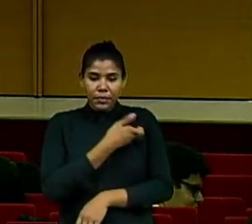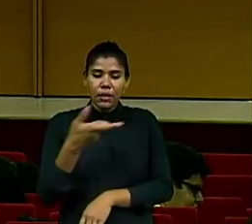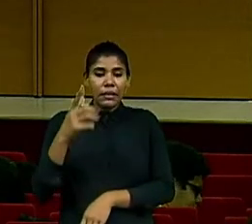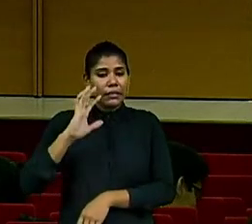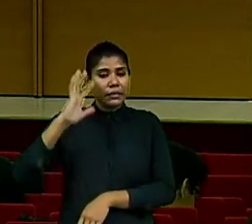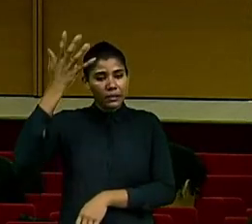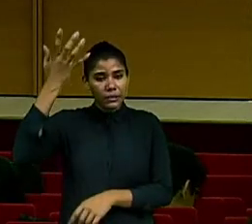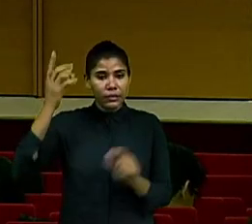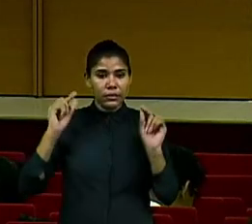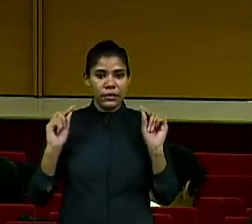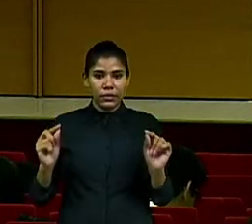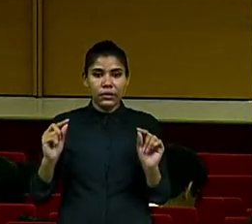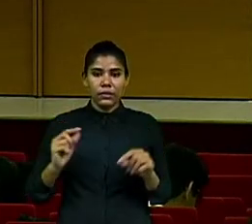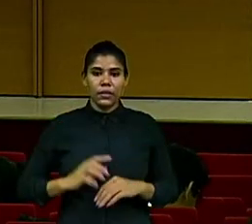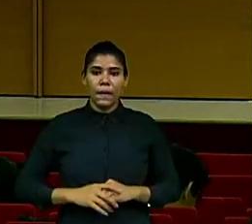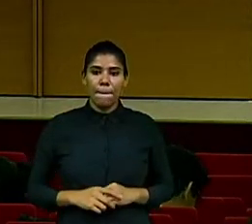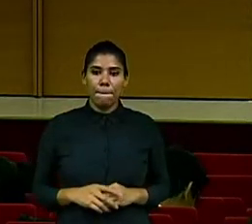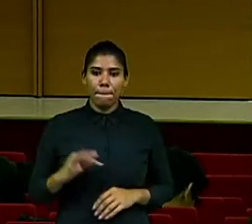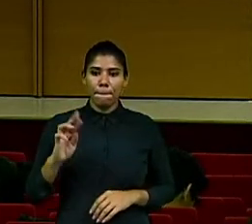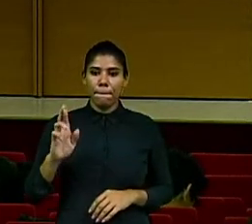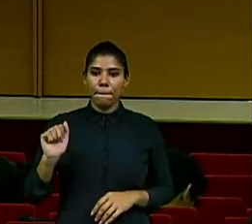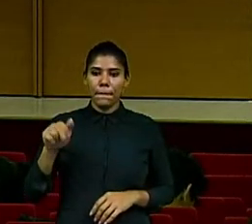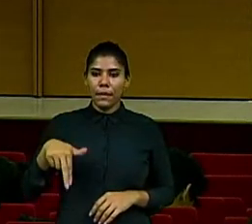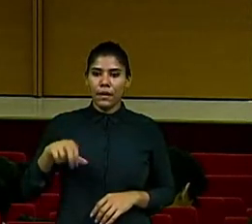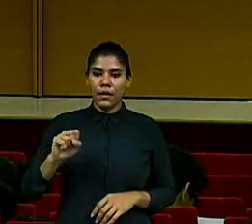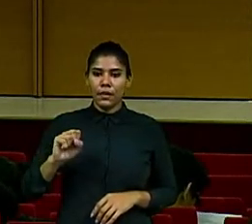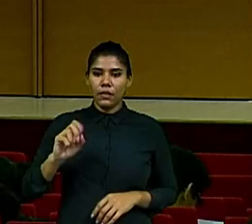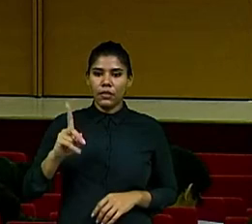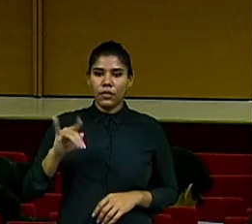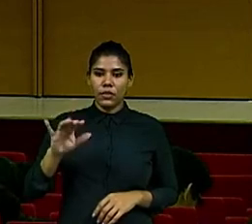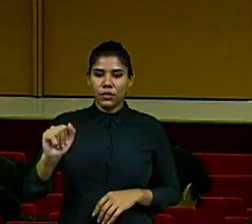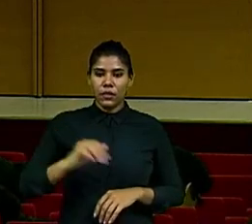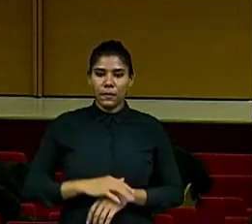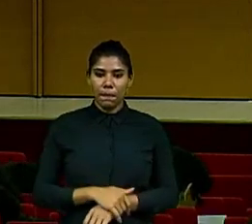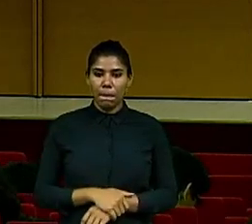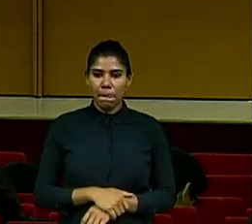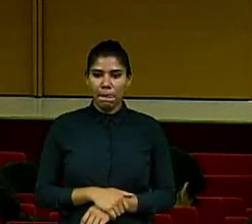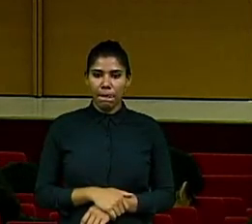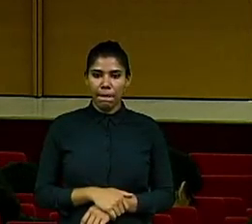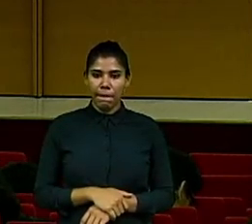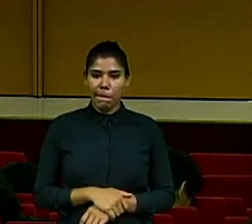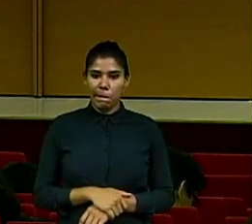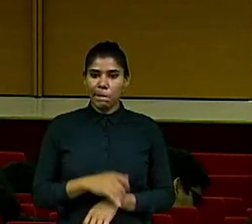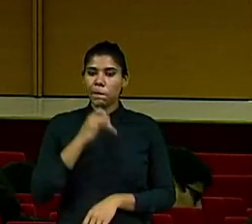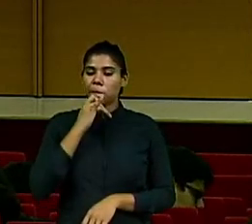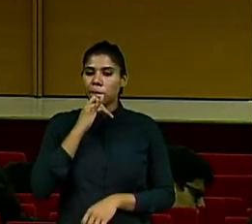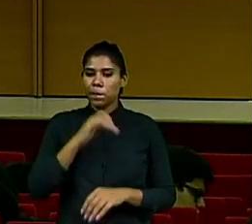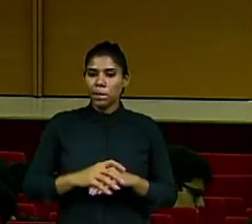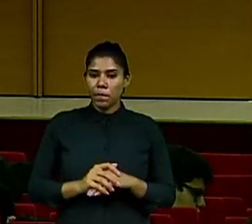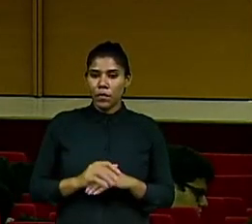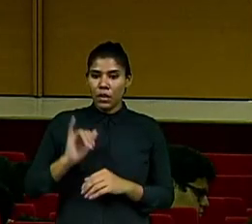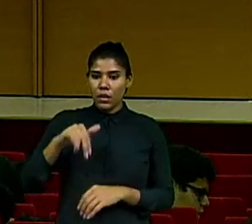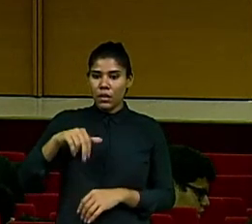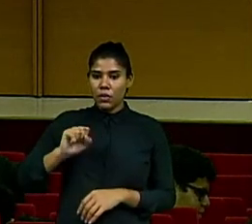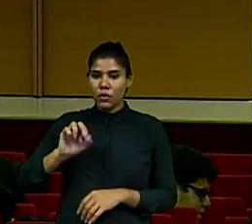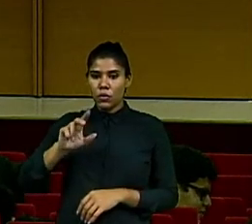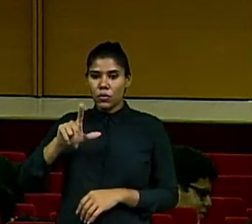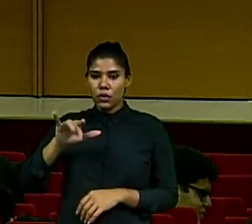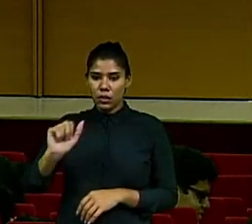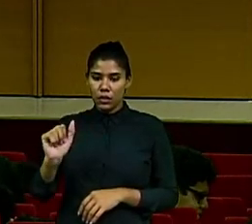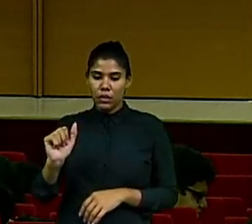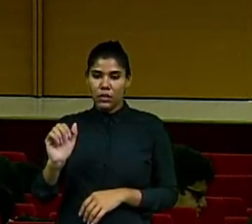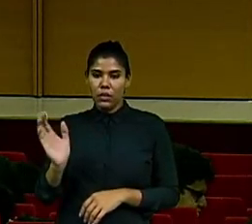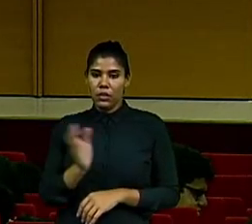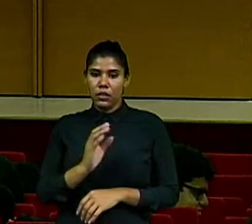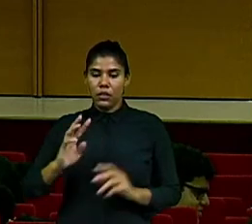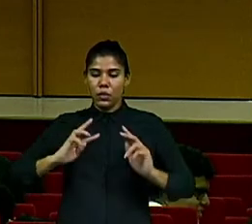encontrada transgenia pegava o gene da insulina humana Como é que é o nome da enzima que